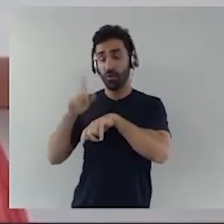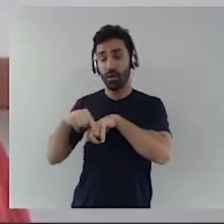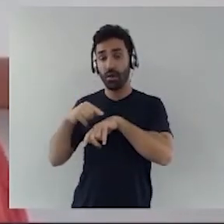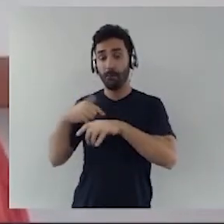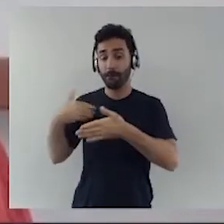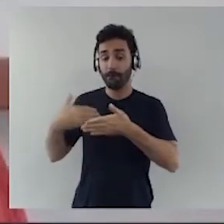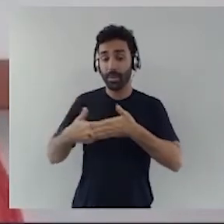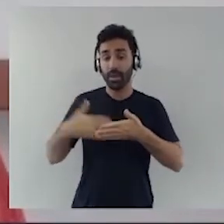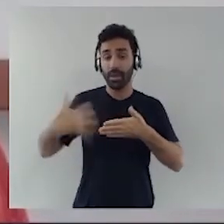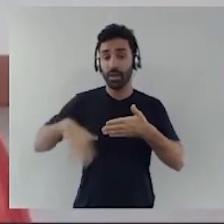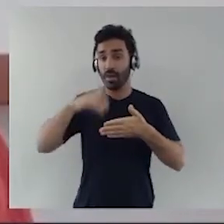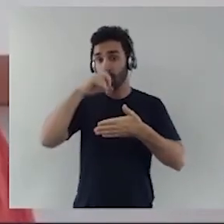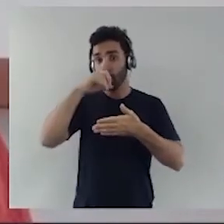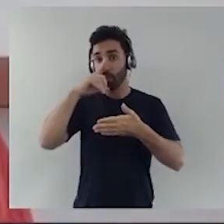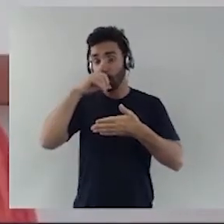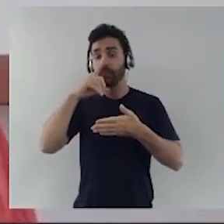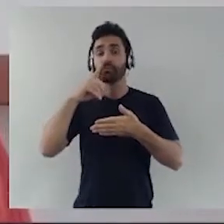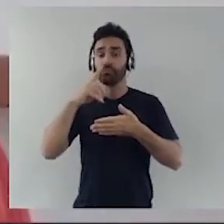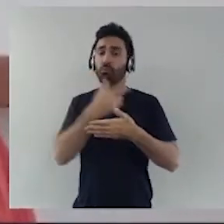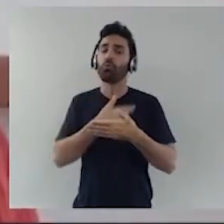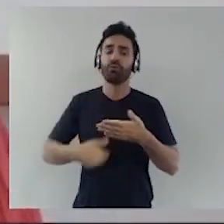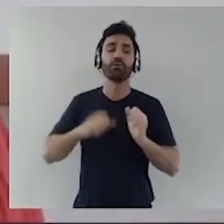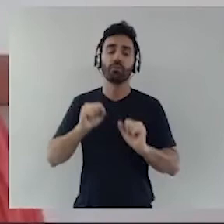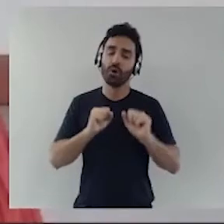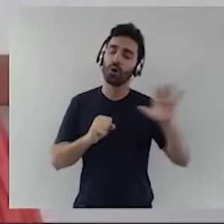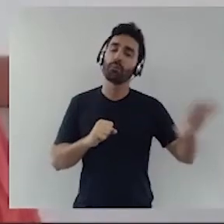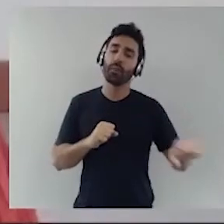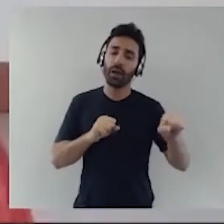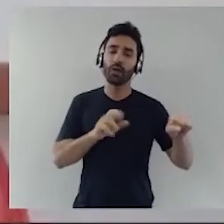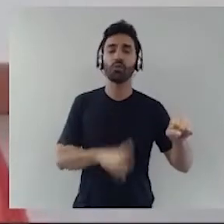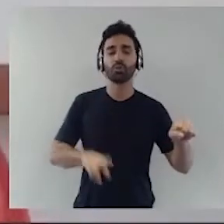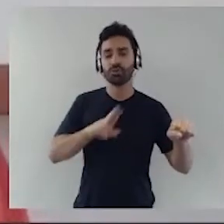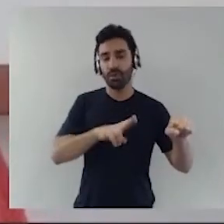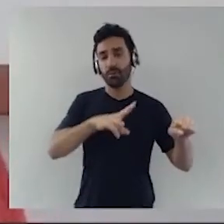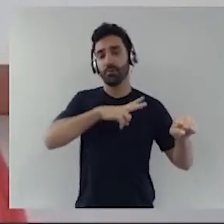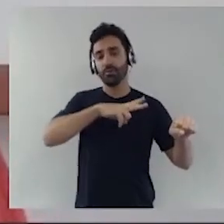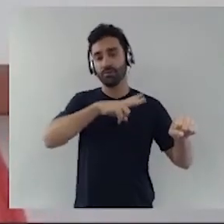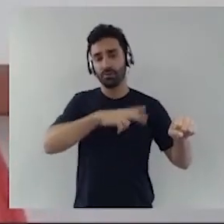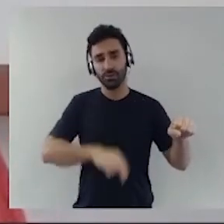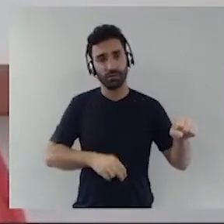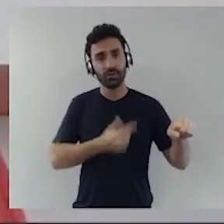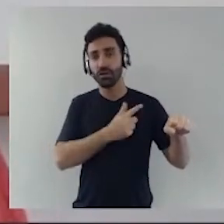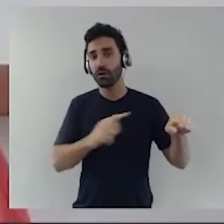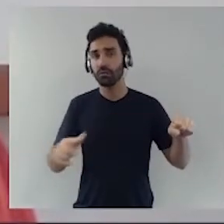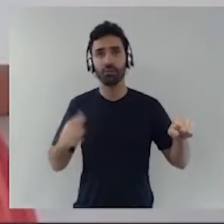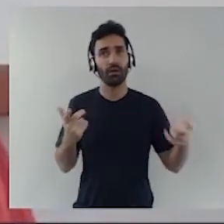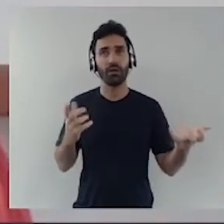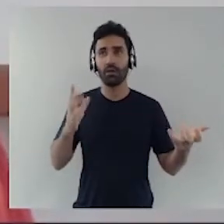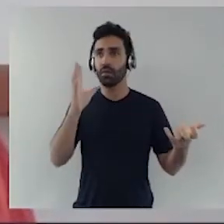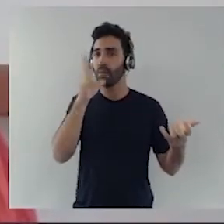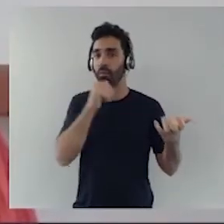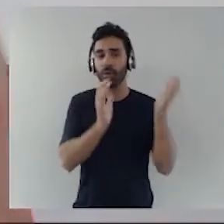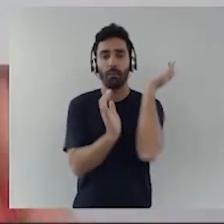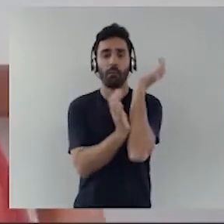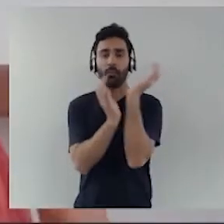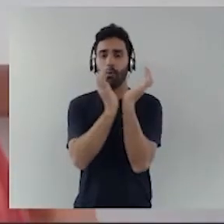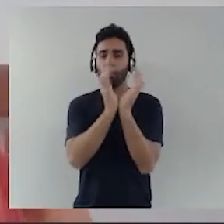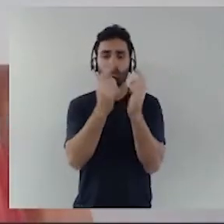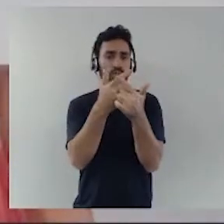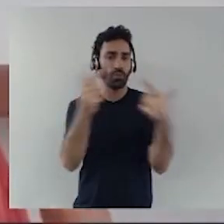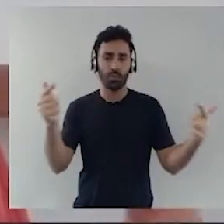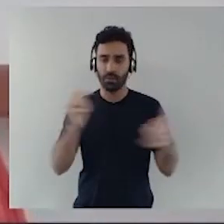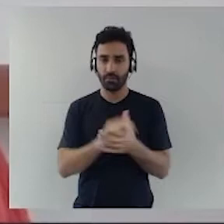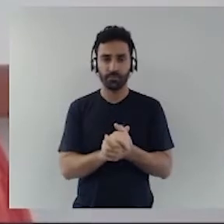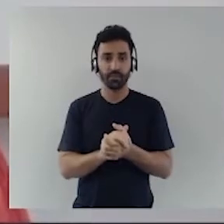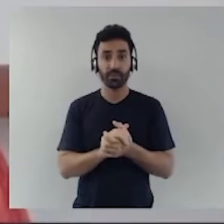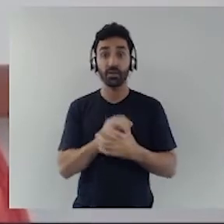pode usar bens de propriedade particular significa dizer sem formalidades pois se tiver